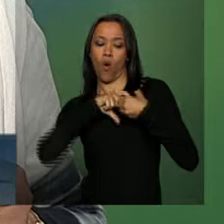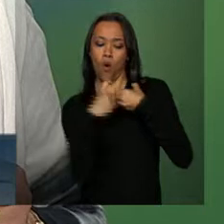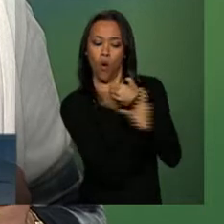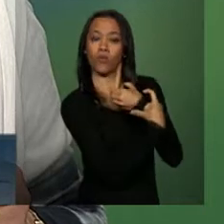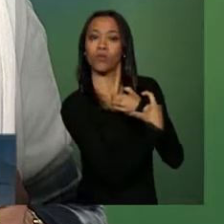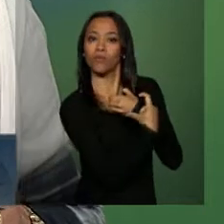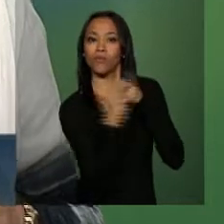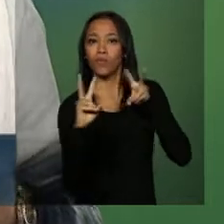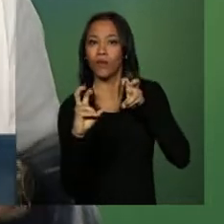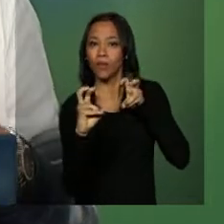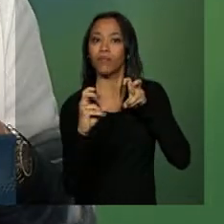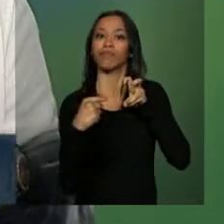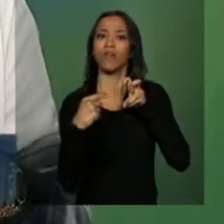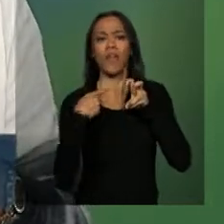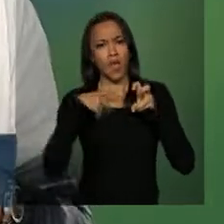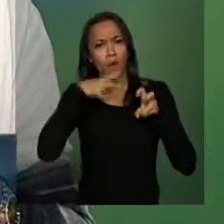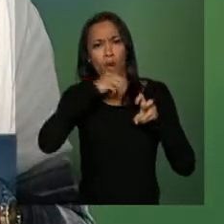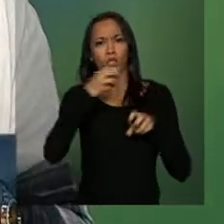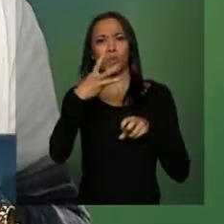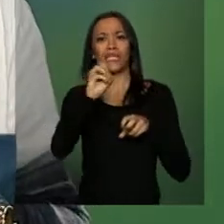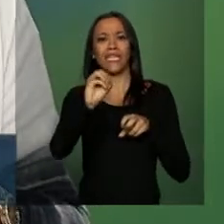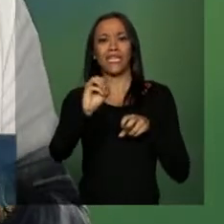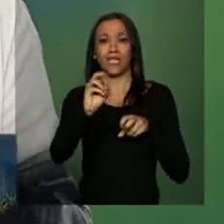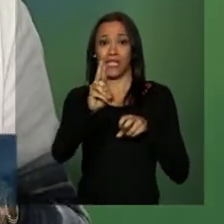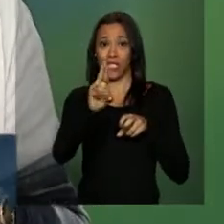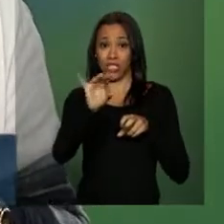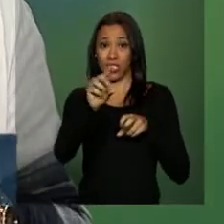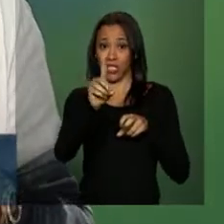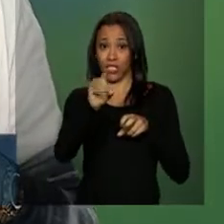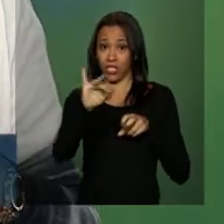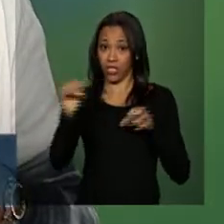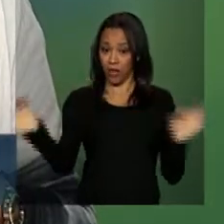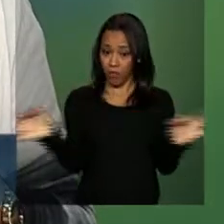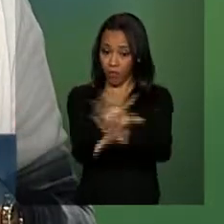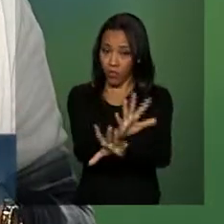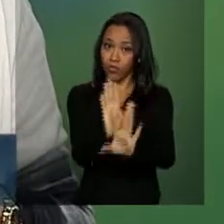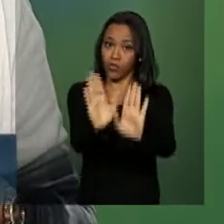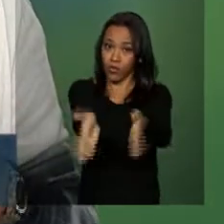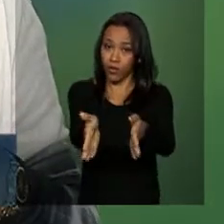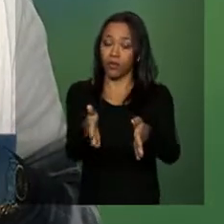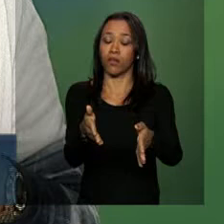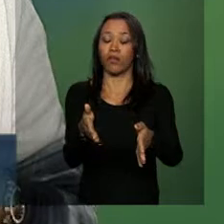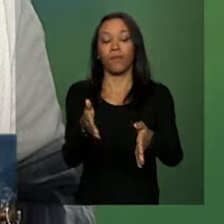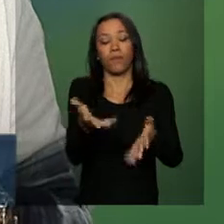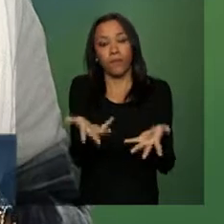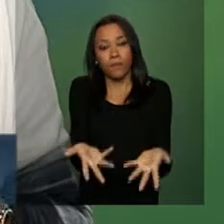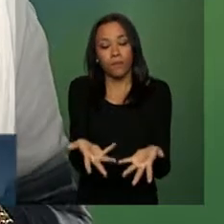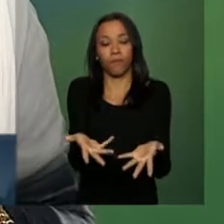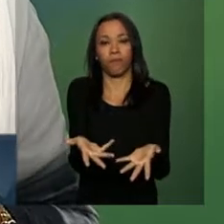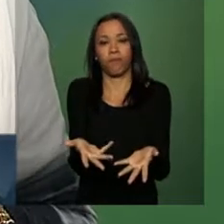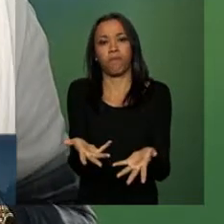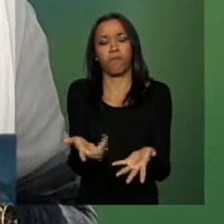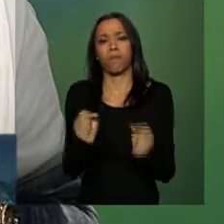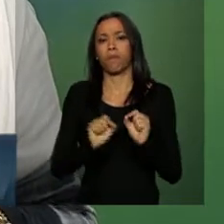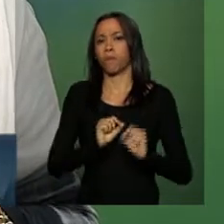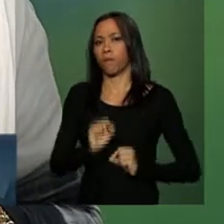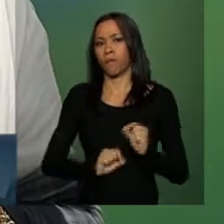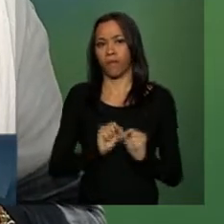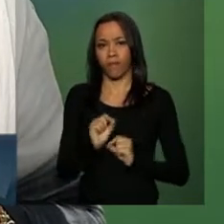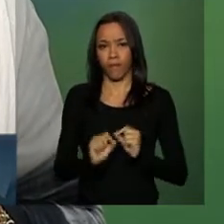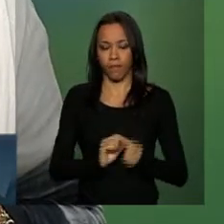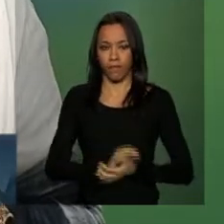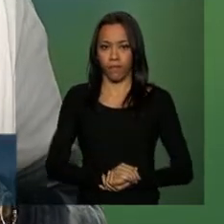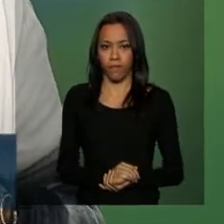pronto. Então, eu até não disse isso lá hoje, mas eu devia ter dito. Então,